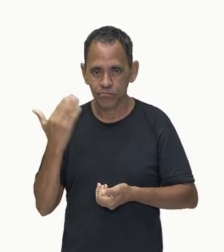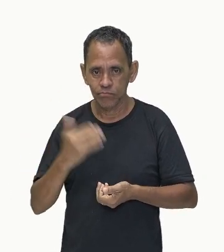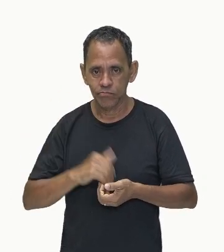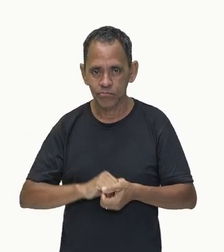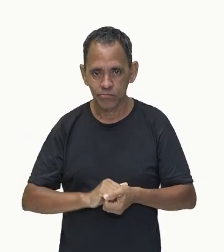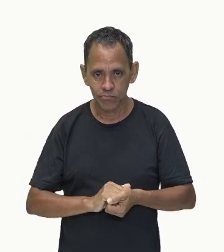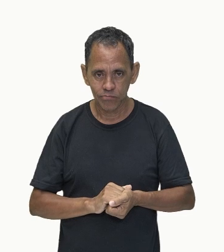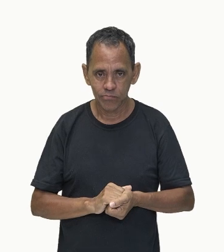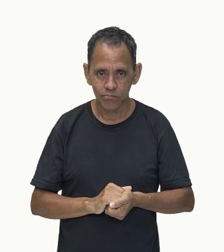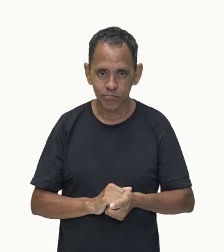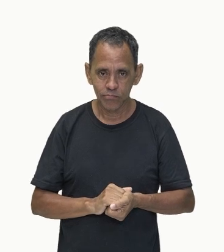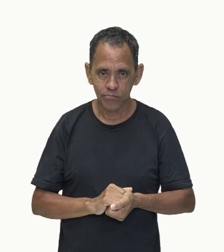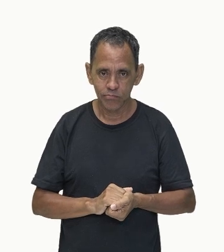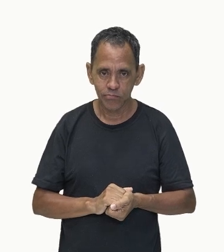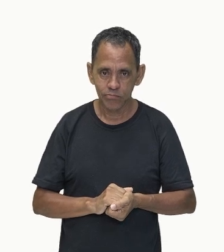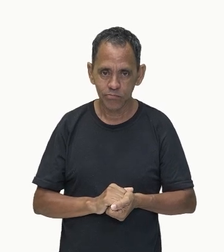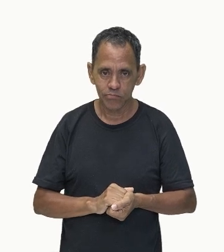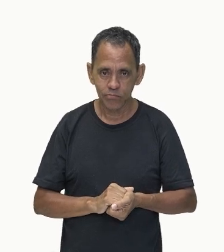força-peso é mgh.